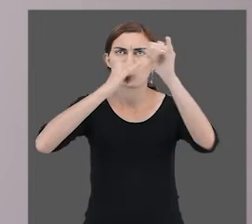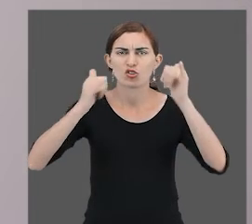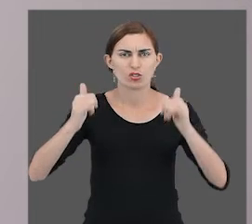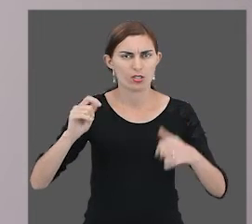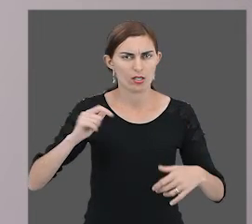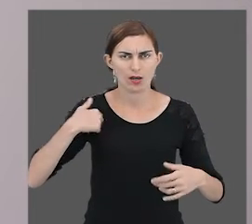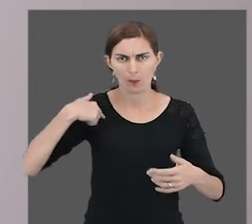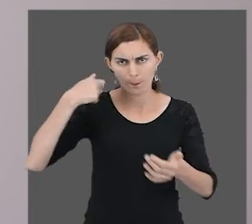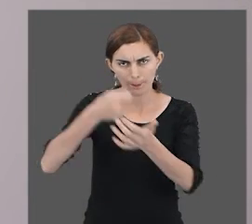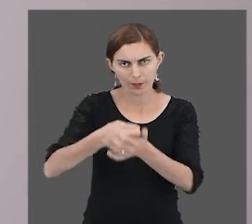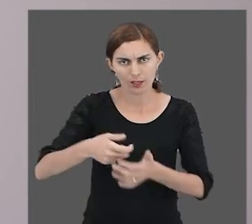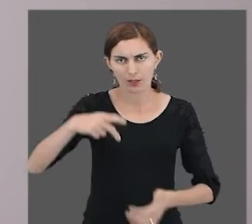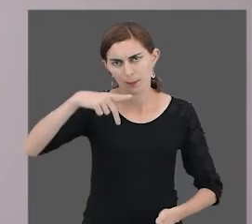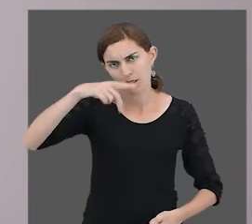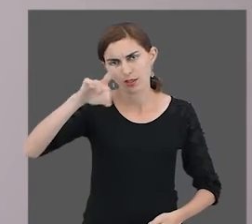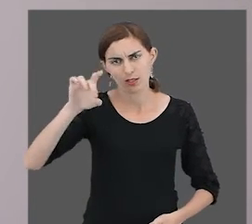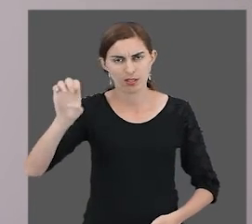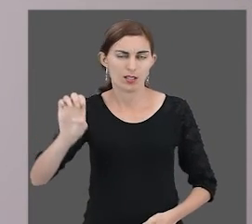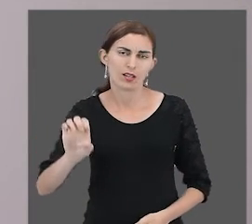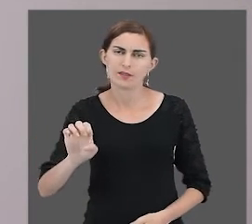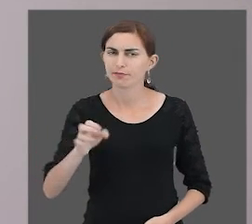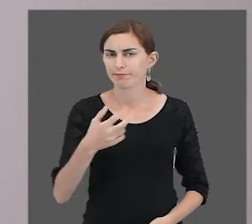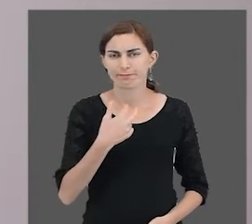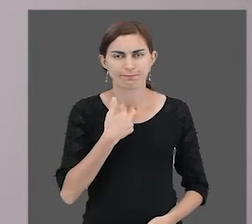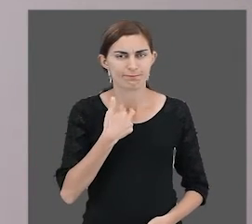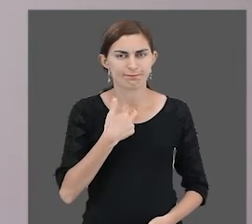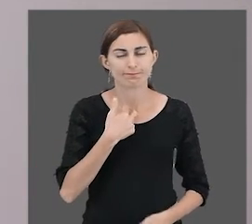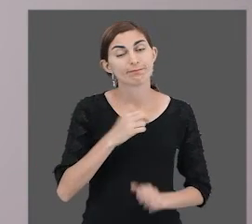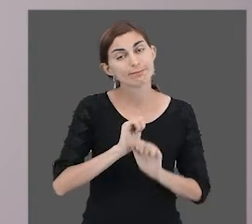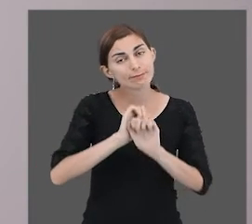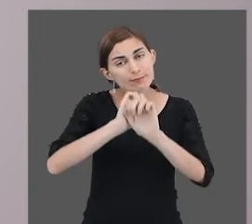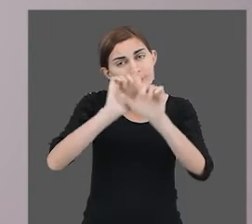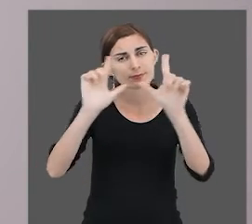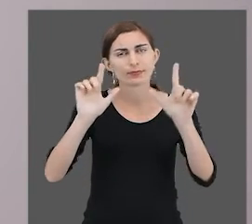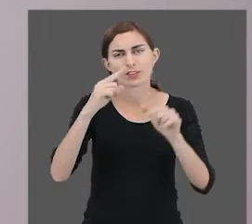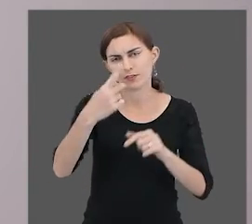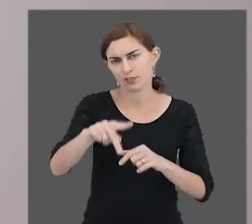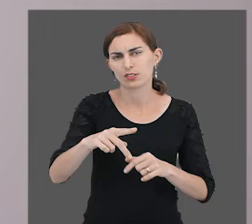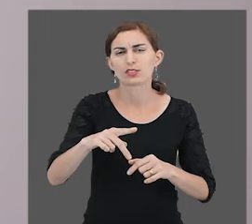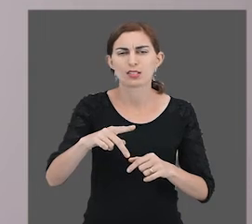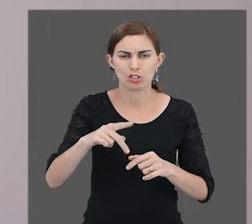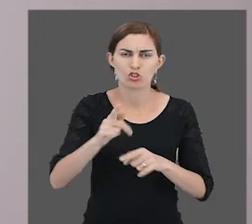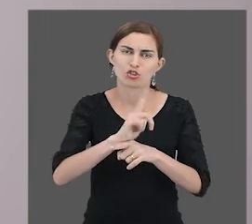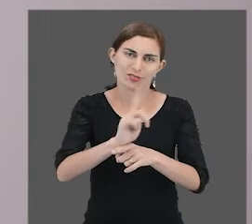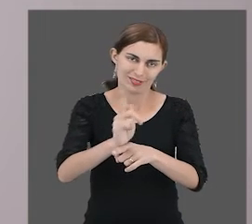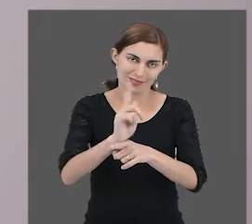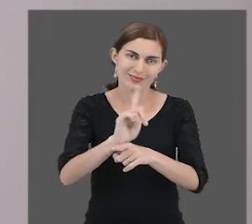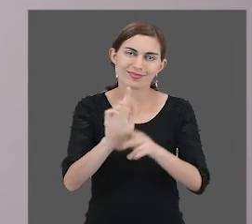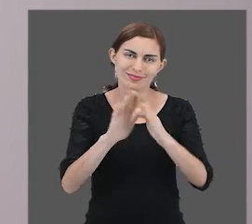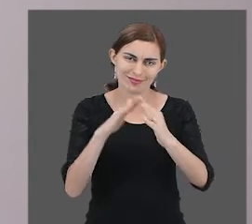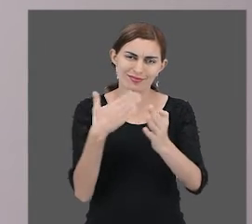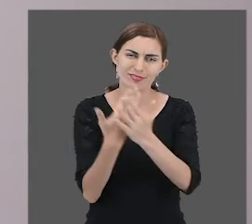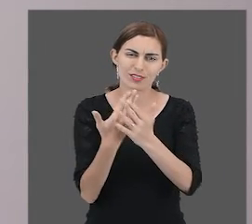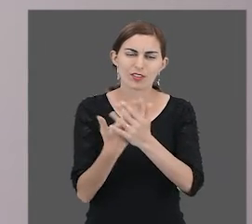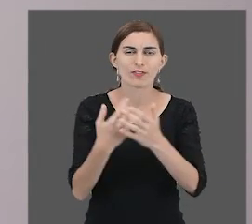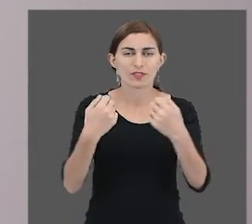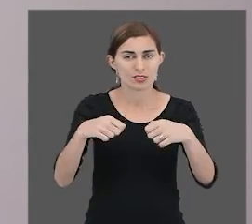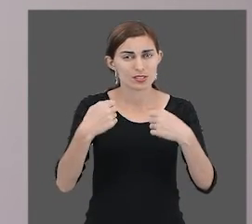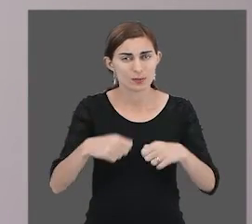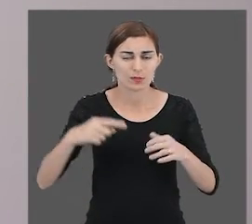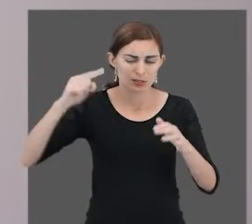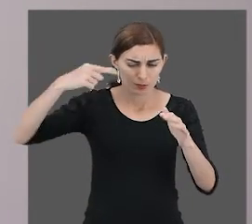posso pagar com recursos do PDDE. É claro que você que pretende ser um gestor escolar, você tem